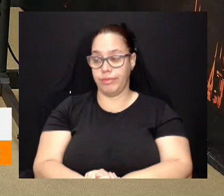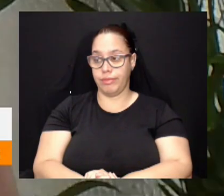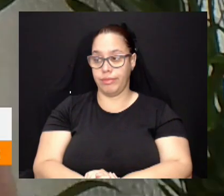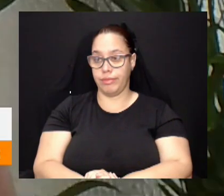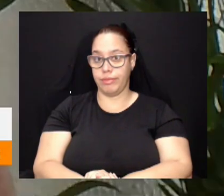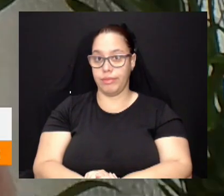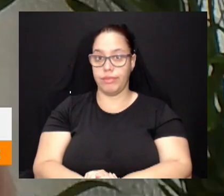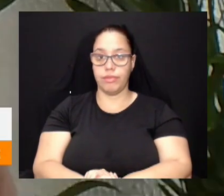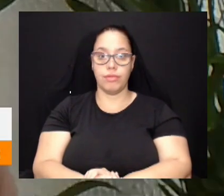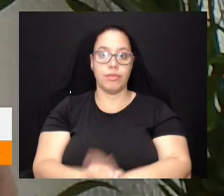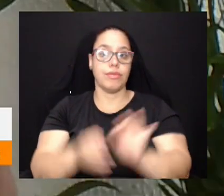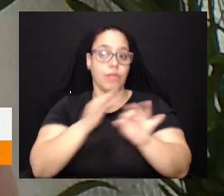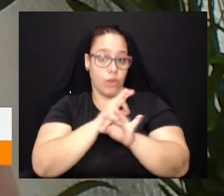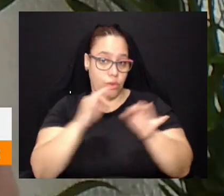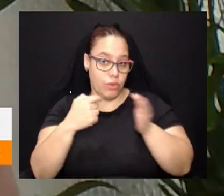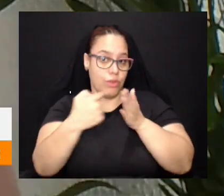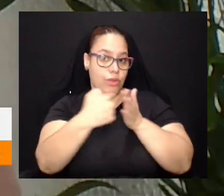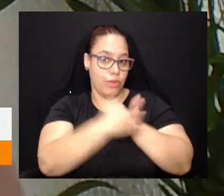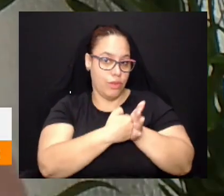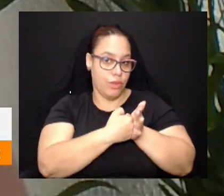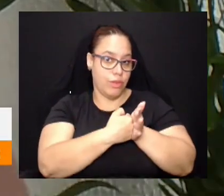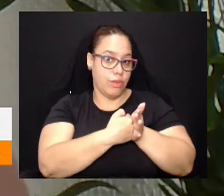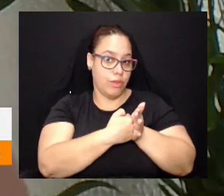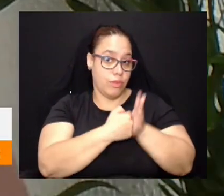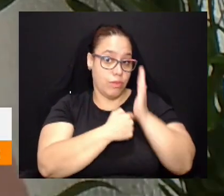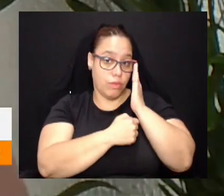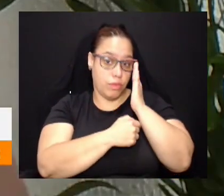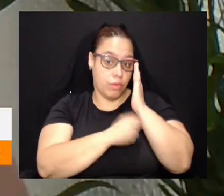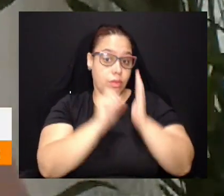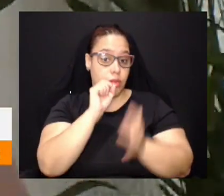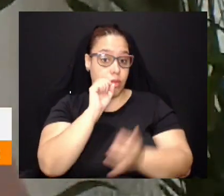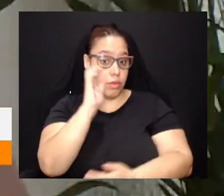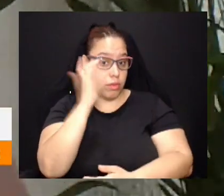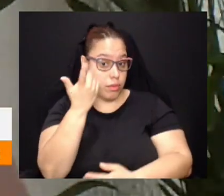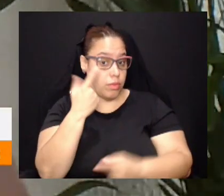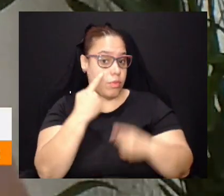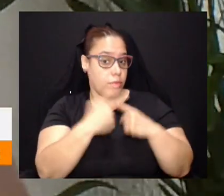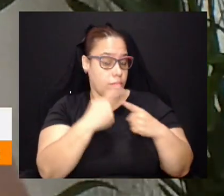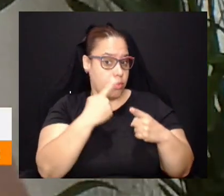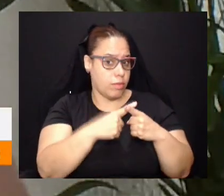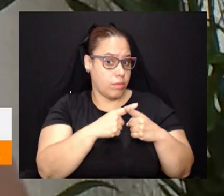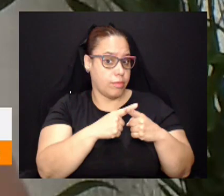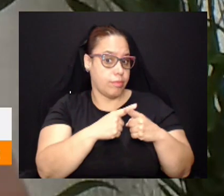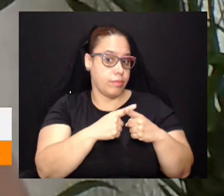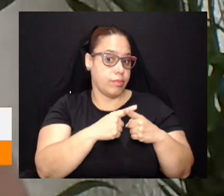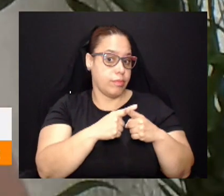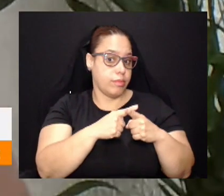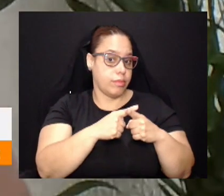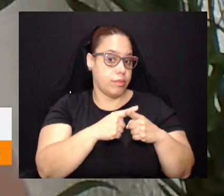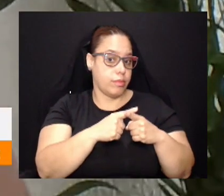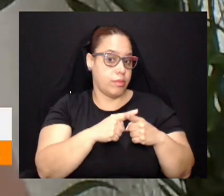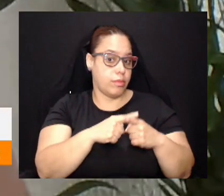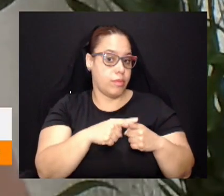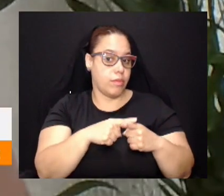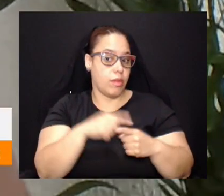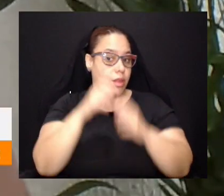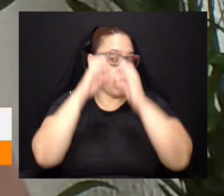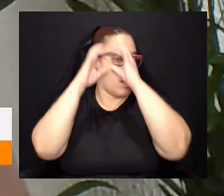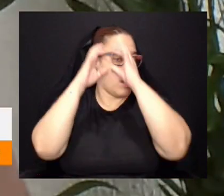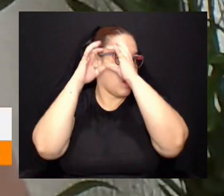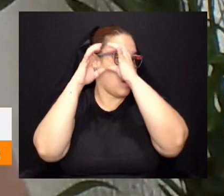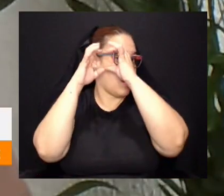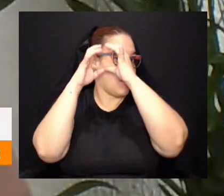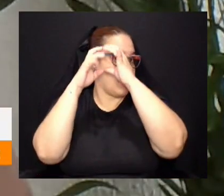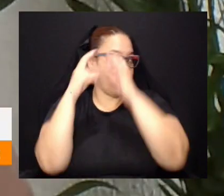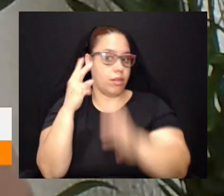Ótima pergunta. Isso acontece porque justamente o nosso cérebro ele fica naqueles dois estados